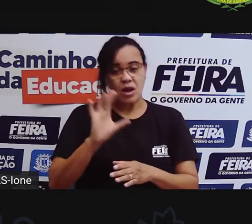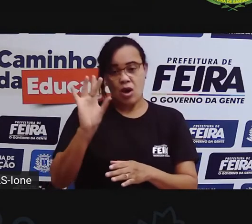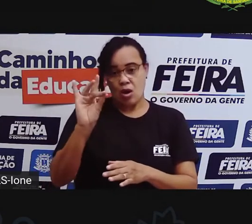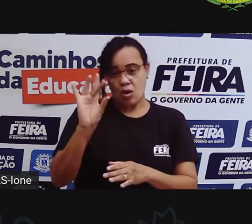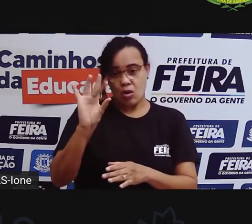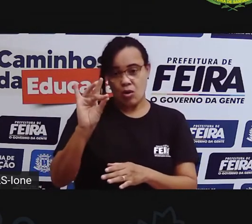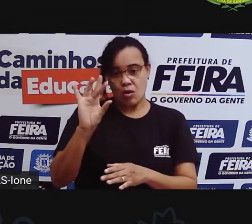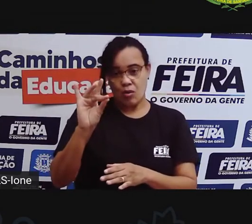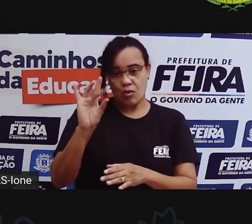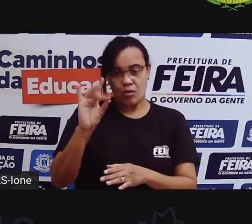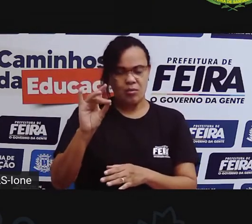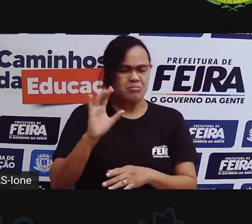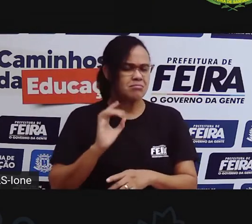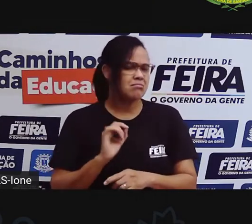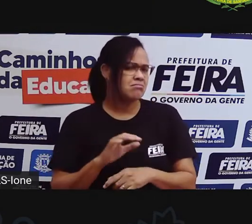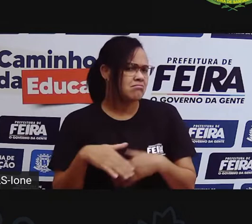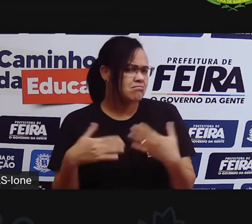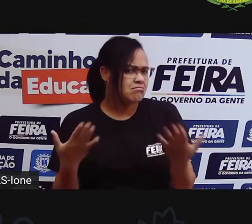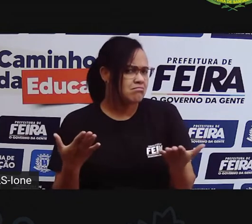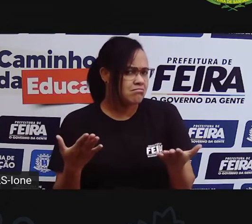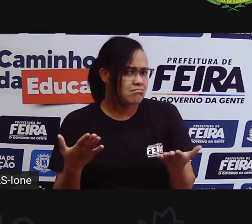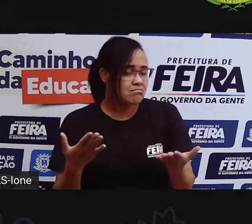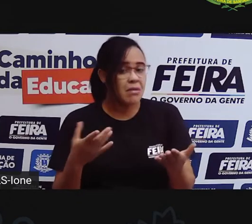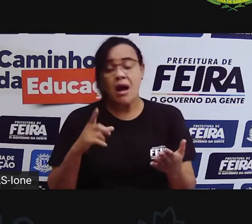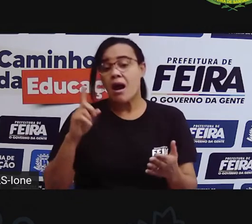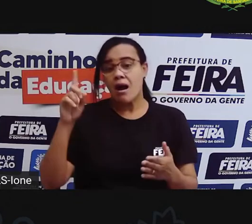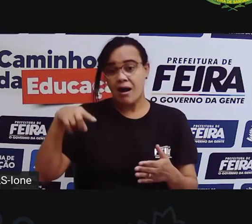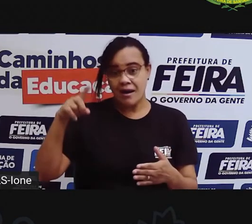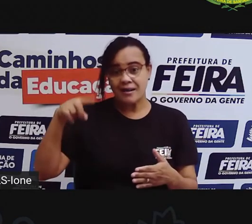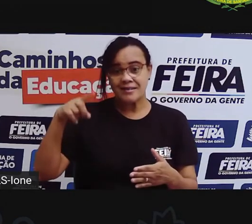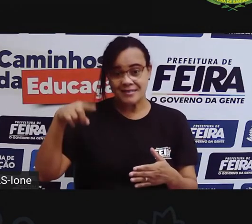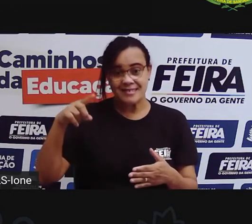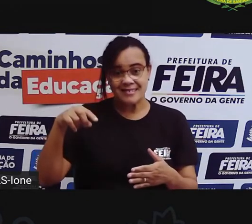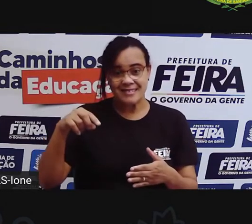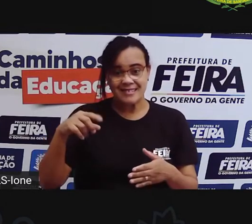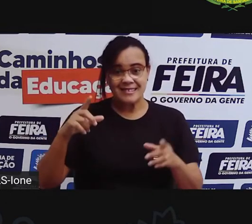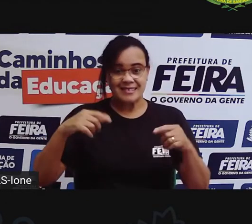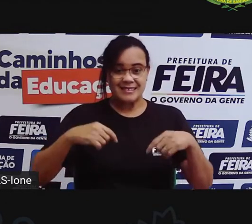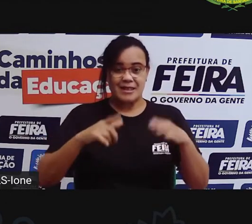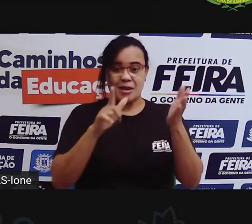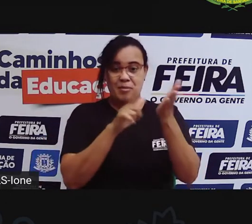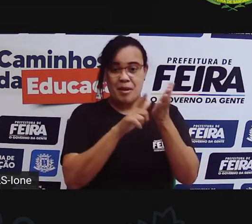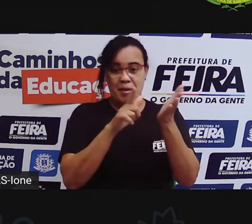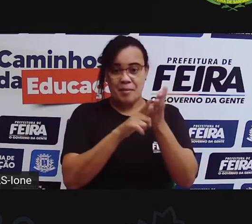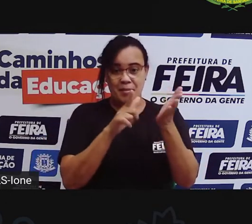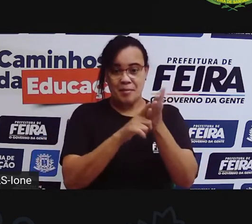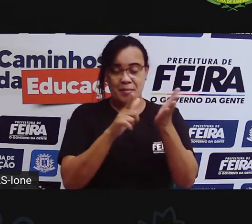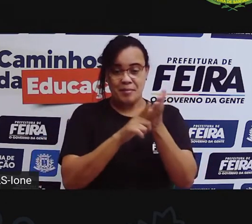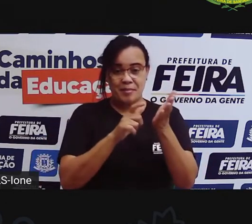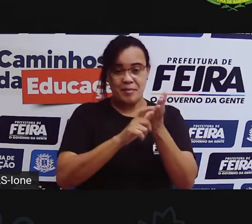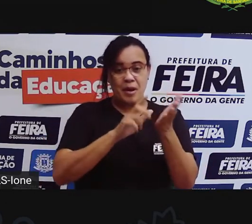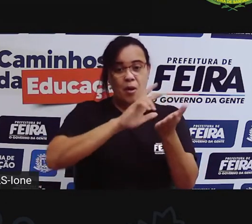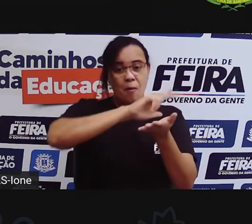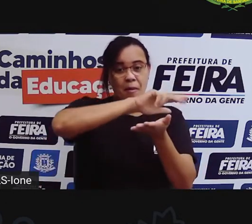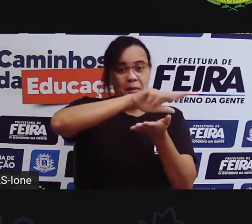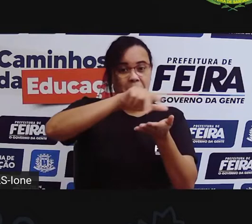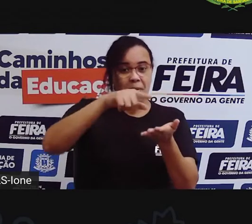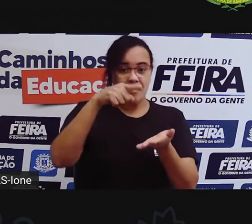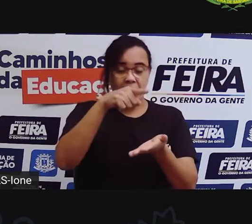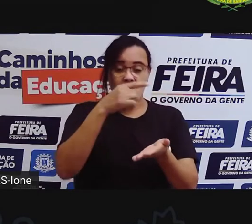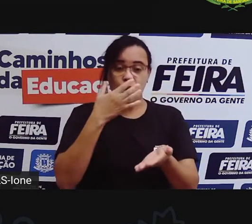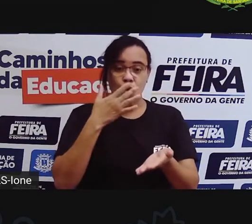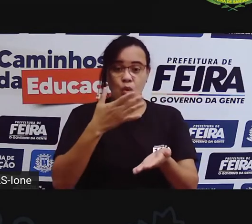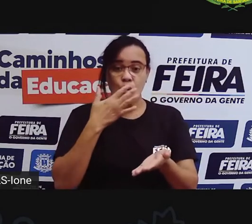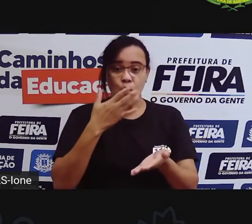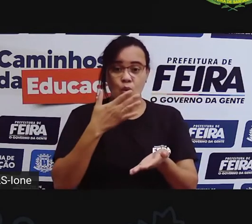Cola. O que mais que a gente vai precisar? Ah, e folhas de papel crepom. Pode